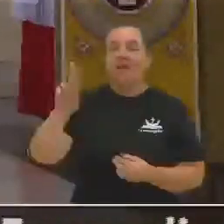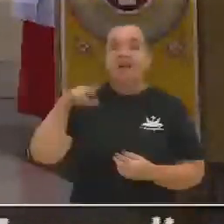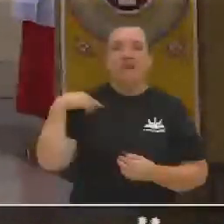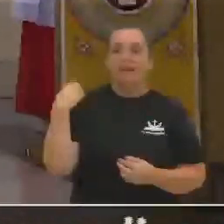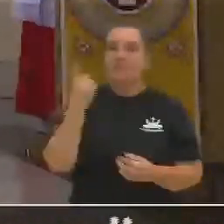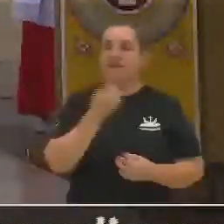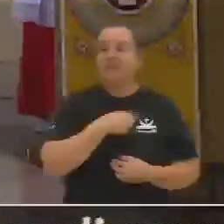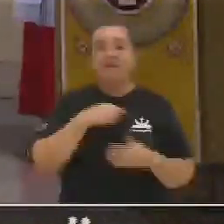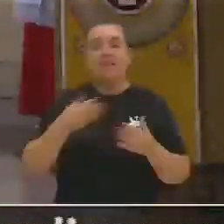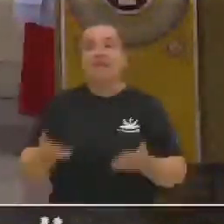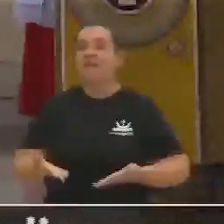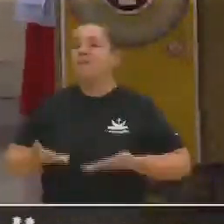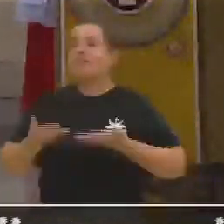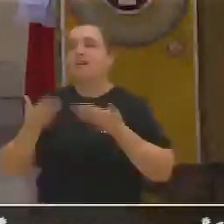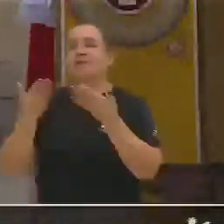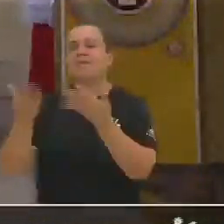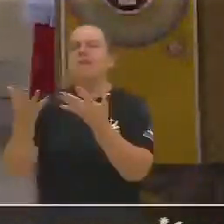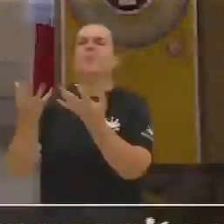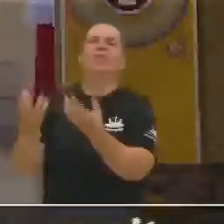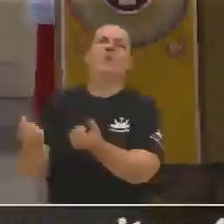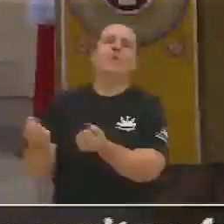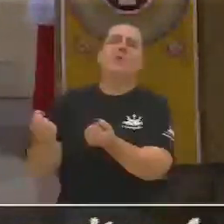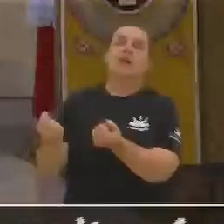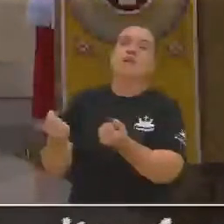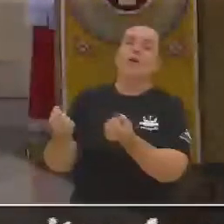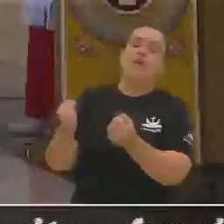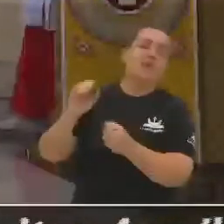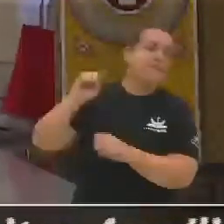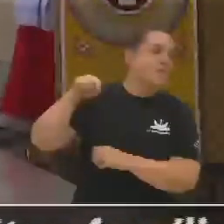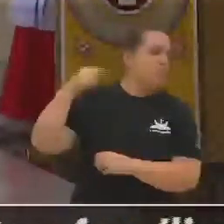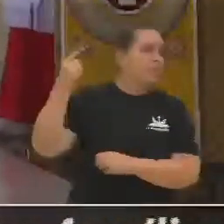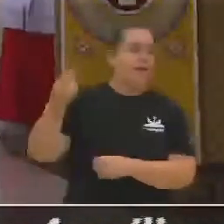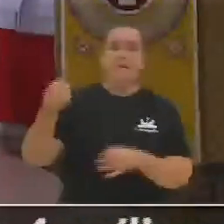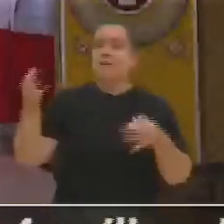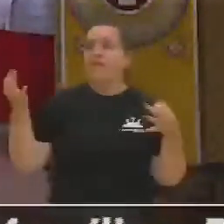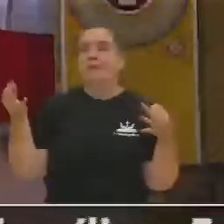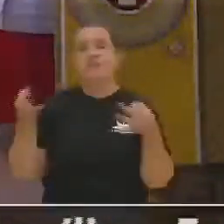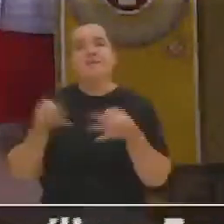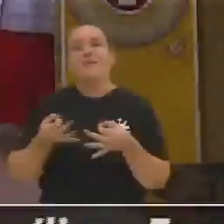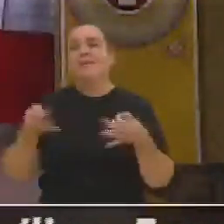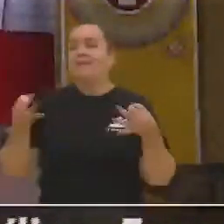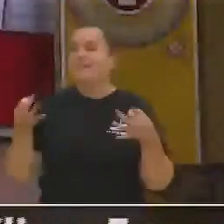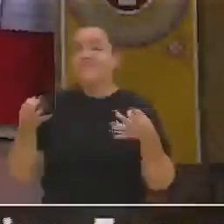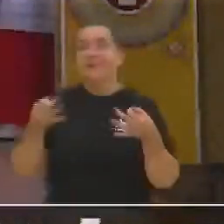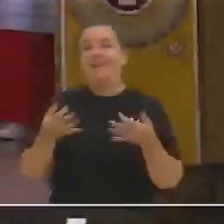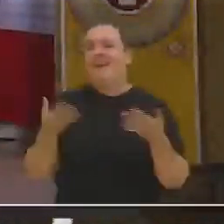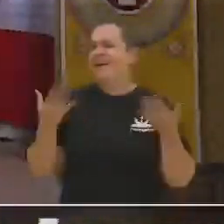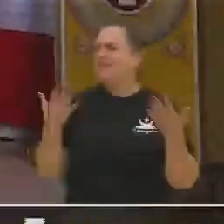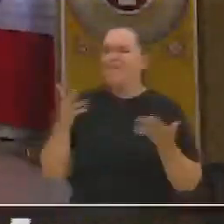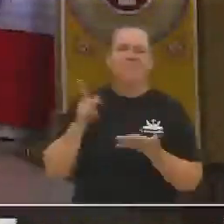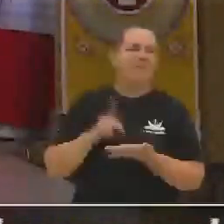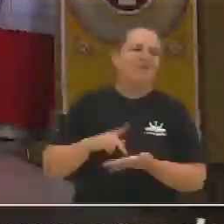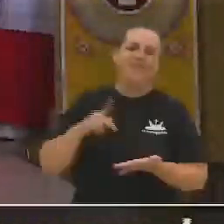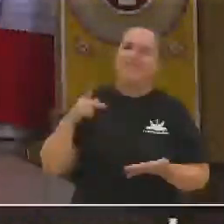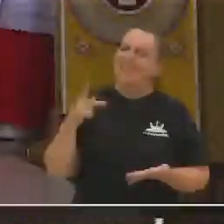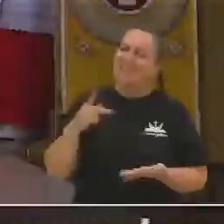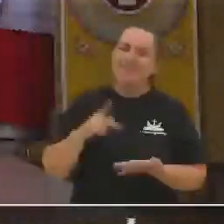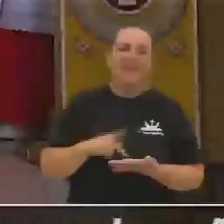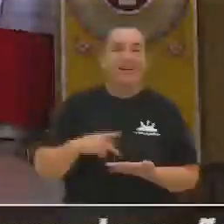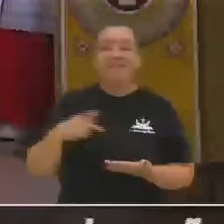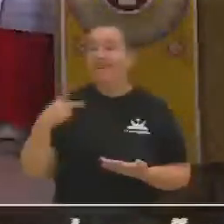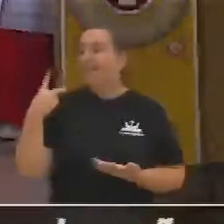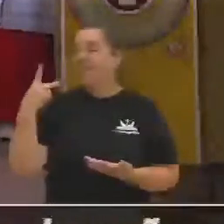coração. Aceita, Senhor, a nossa oferta, que será depois